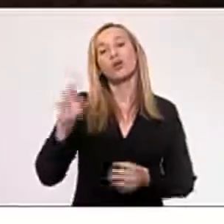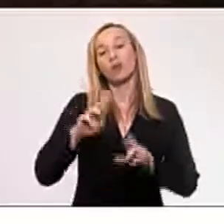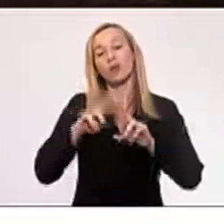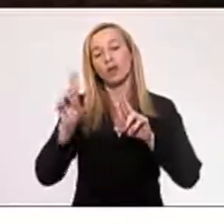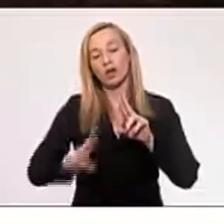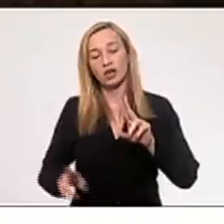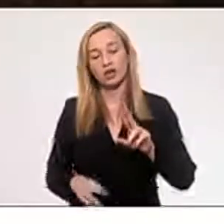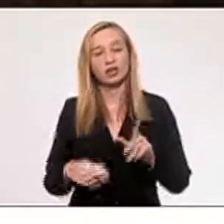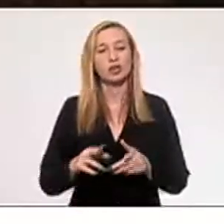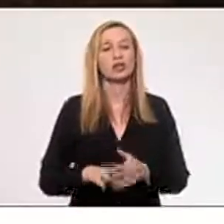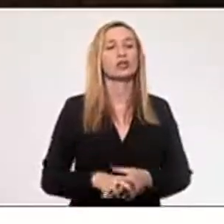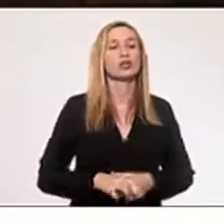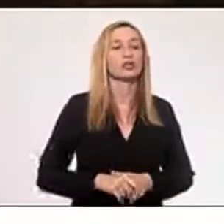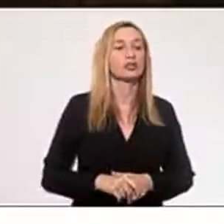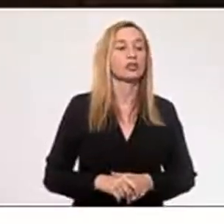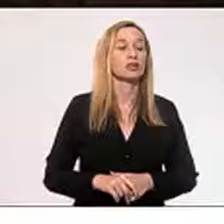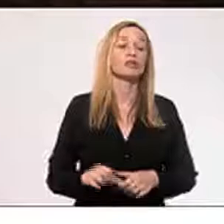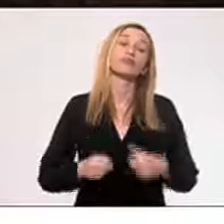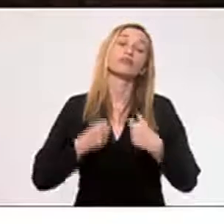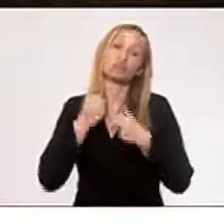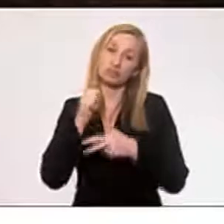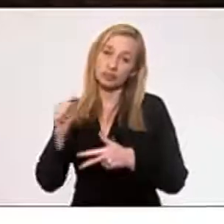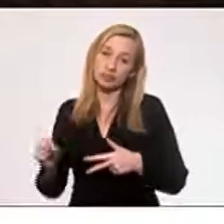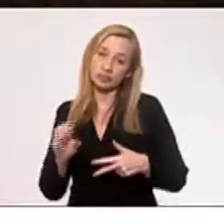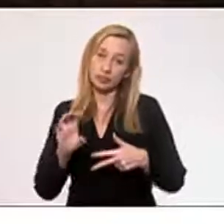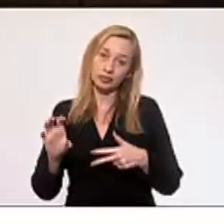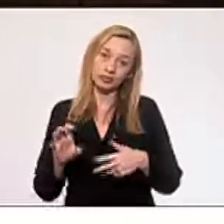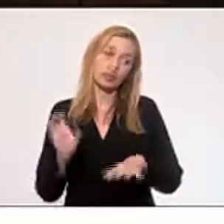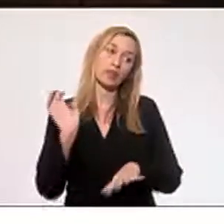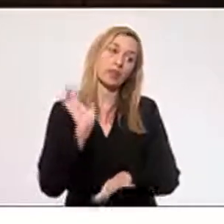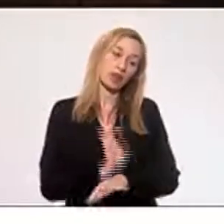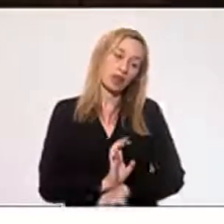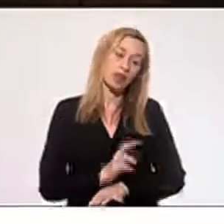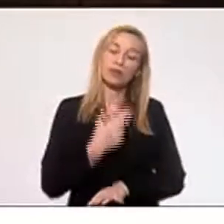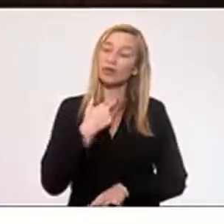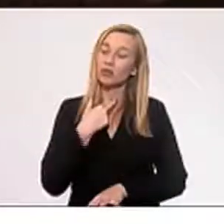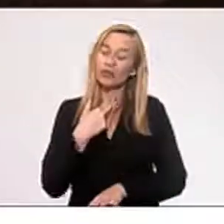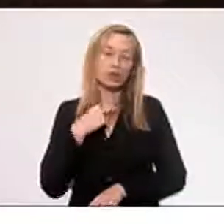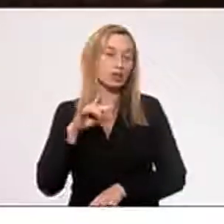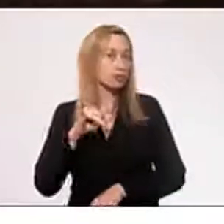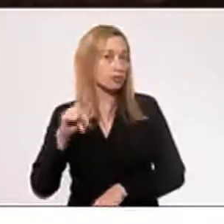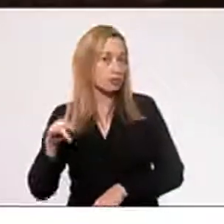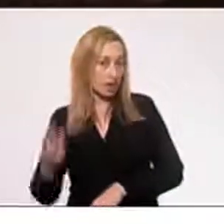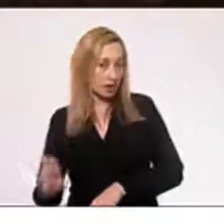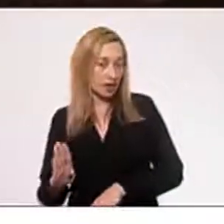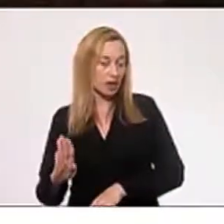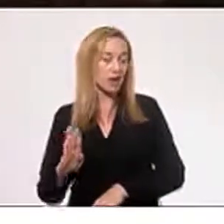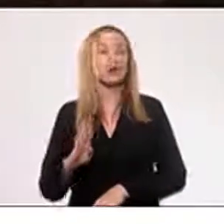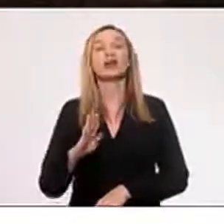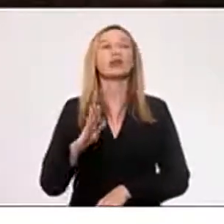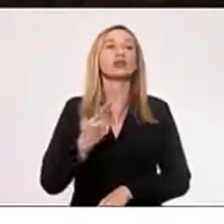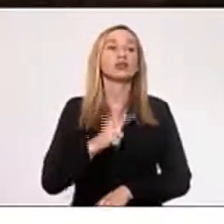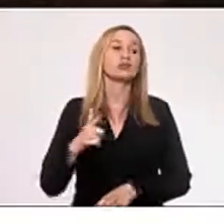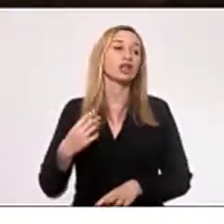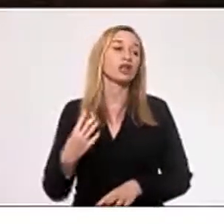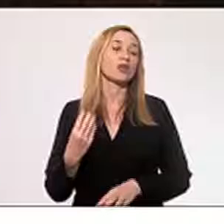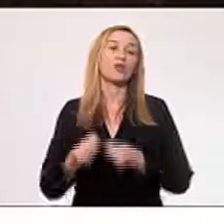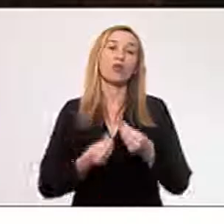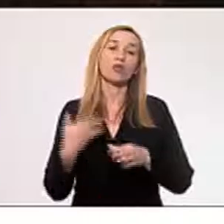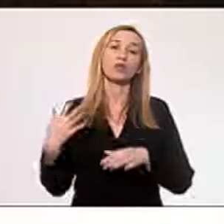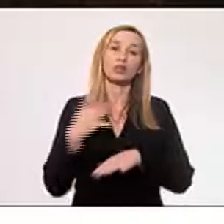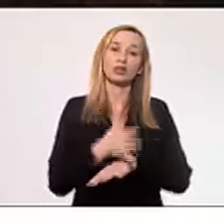ter vinculação com o Poder Executivo Estadual, através da SECT, não tem a CND. Não tendo a CND, não consegue ter